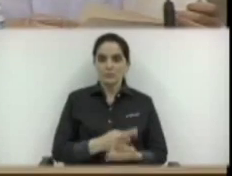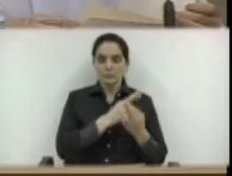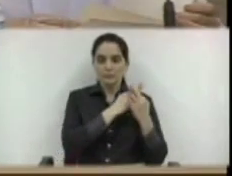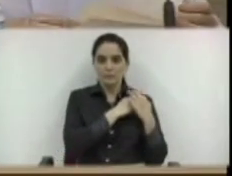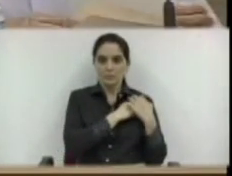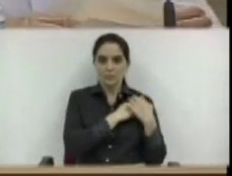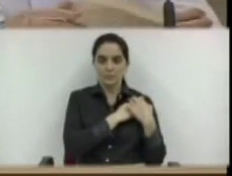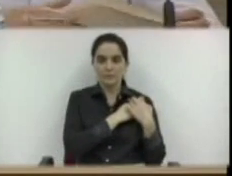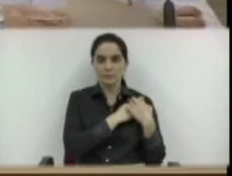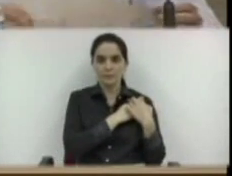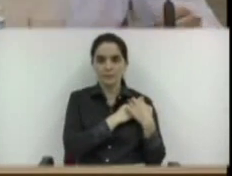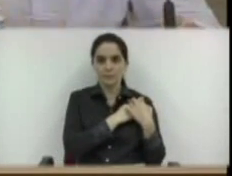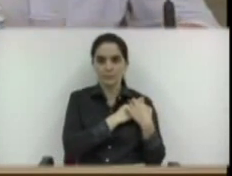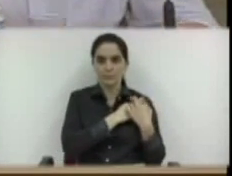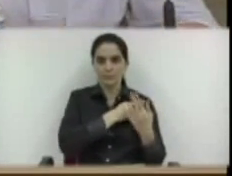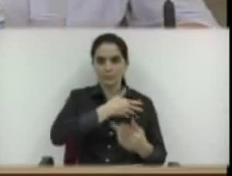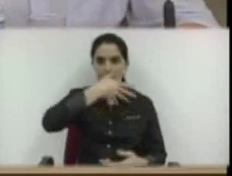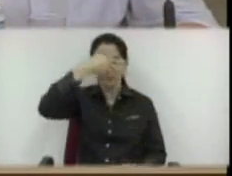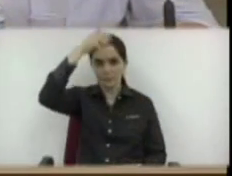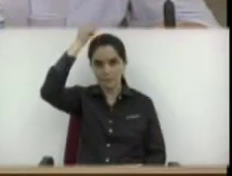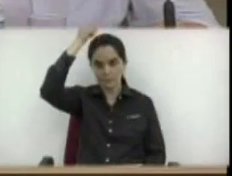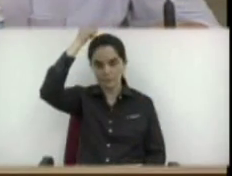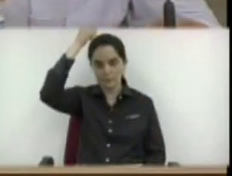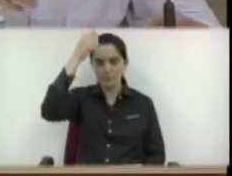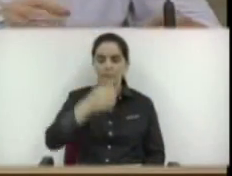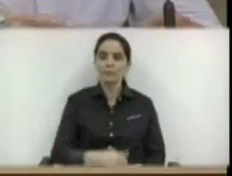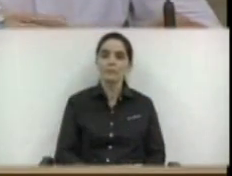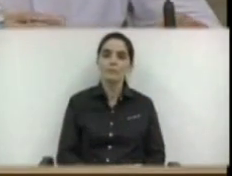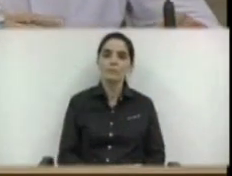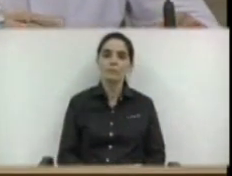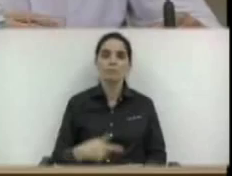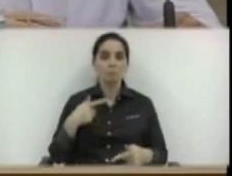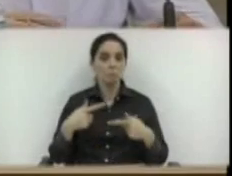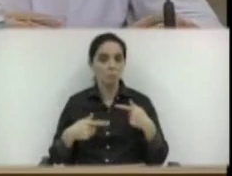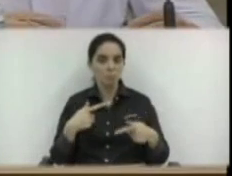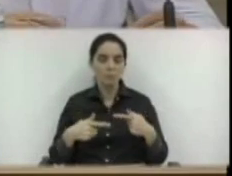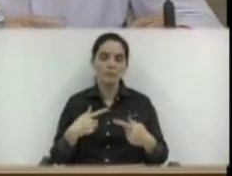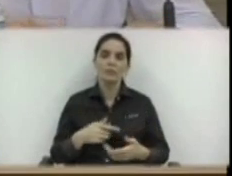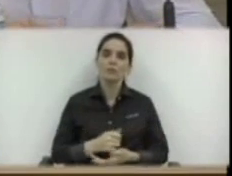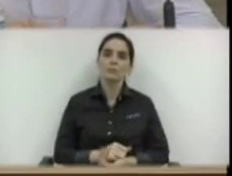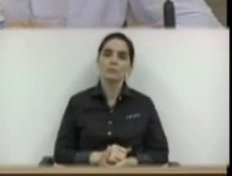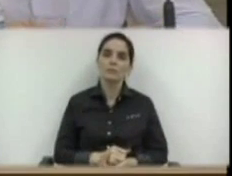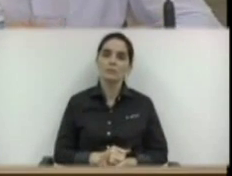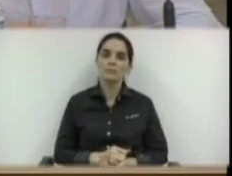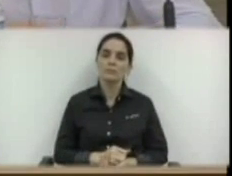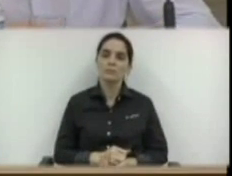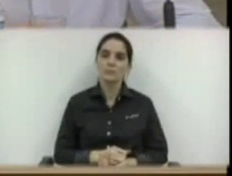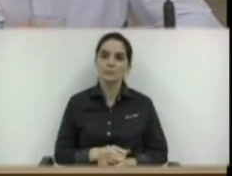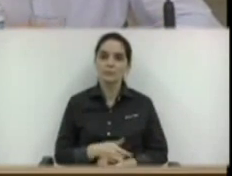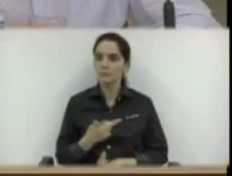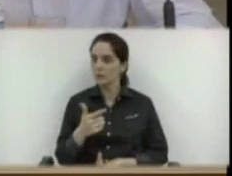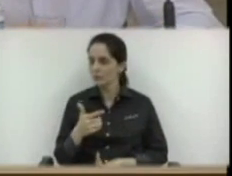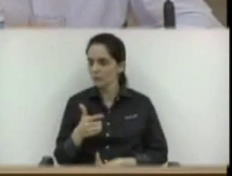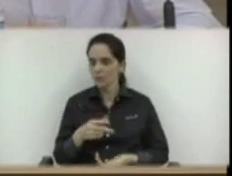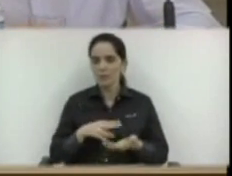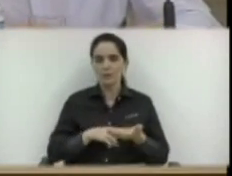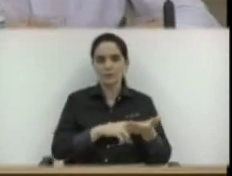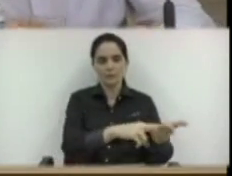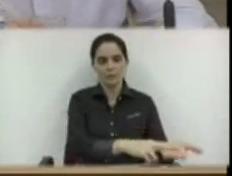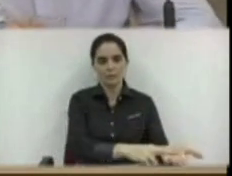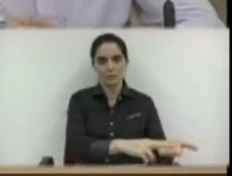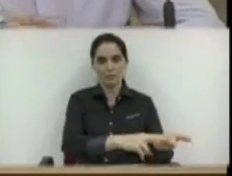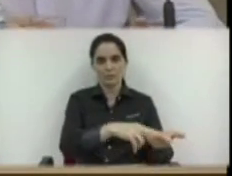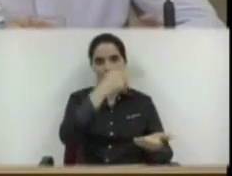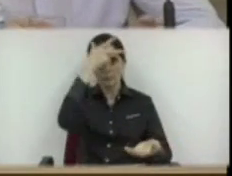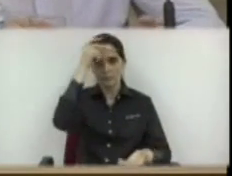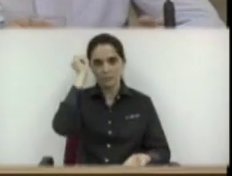Autor, vereador Toninho Franco. Requerimento 1098 em discussão. Não havendo quem queira, encaminhe-se